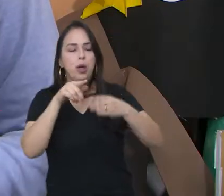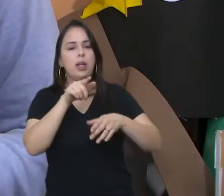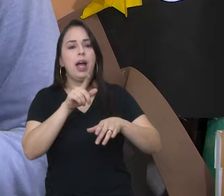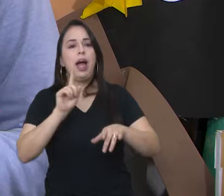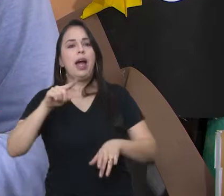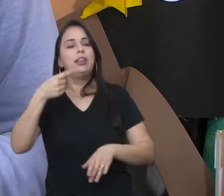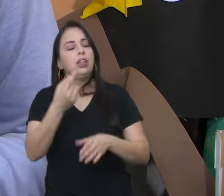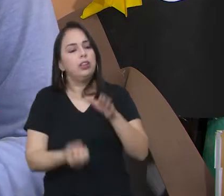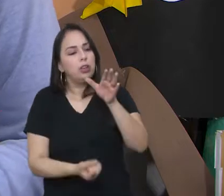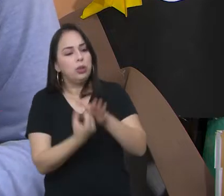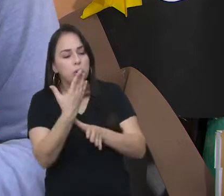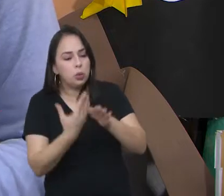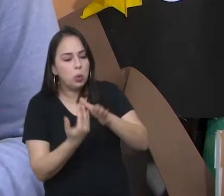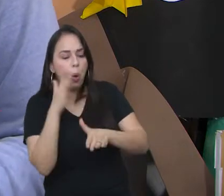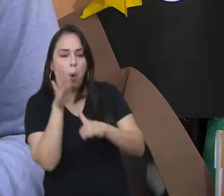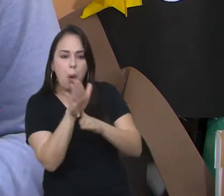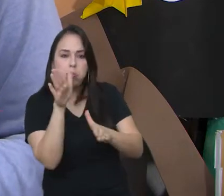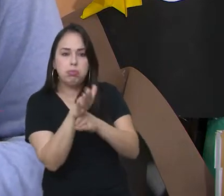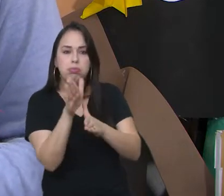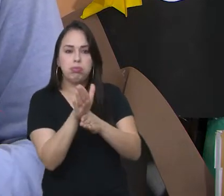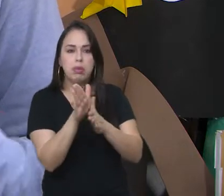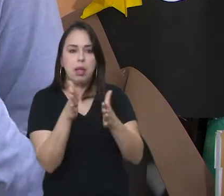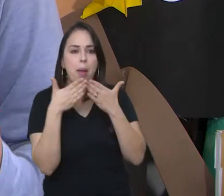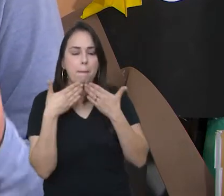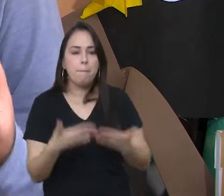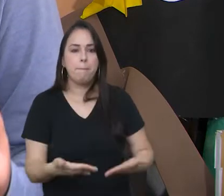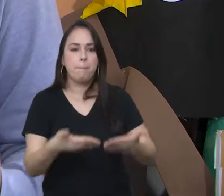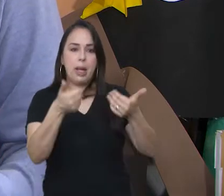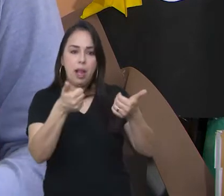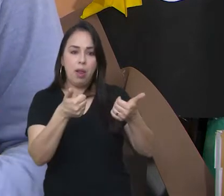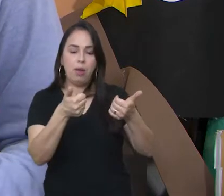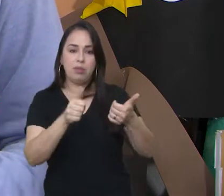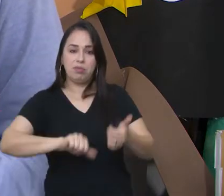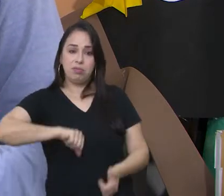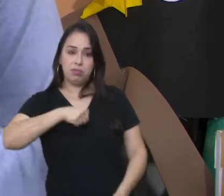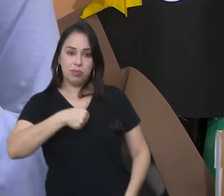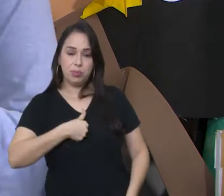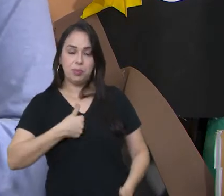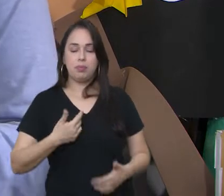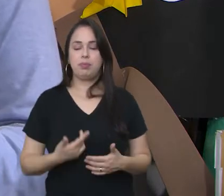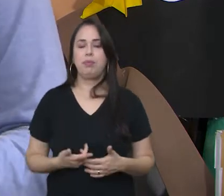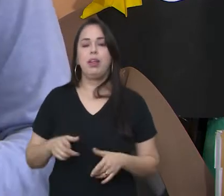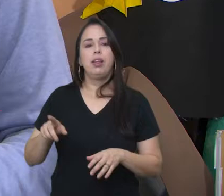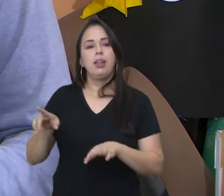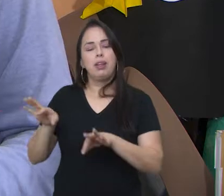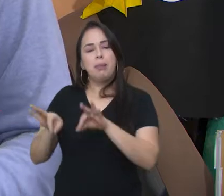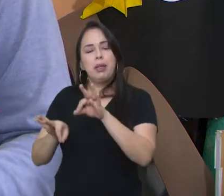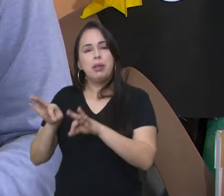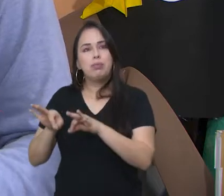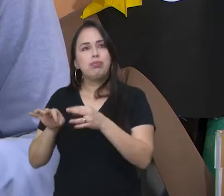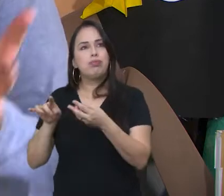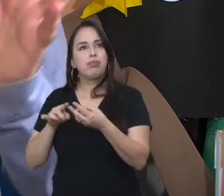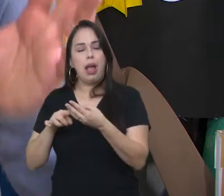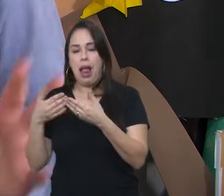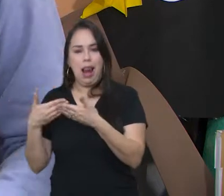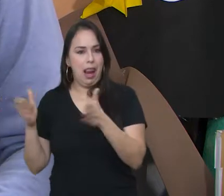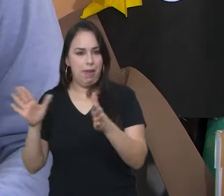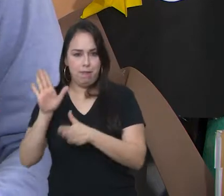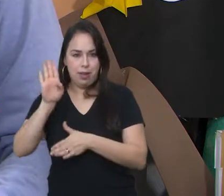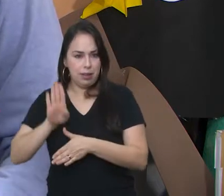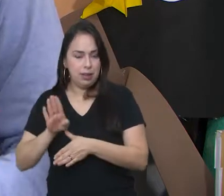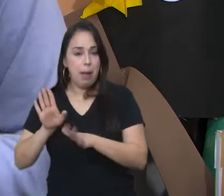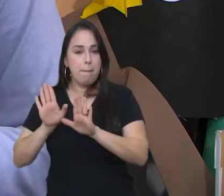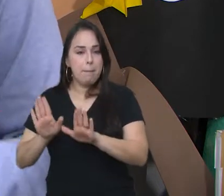uma experiência muito legal, muito bonita de fazer esse trabalho. Eu tinha uma oficina também aberta para todo